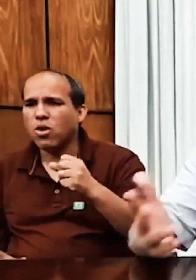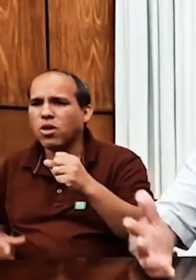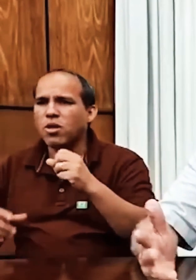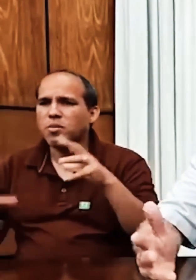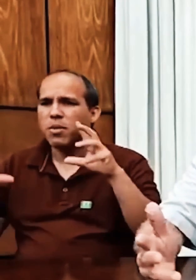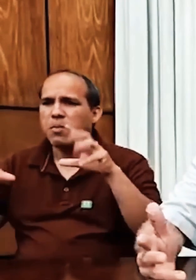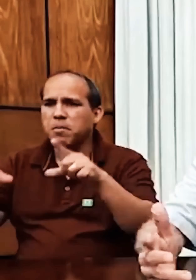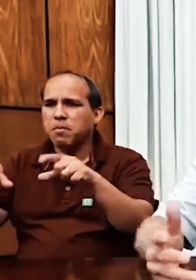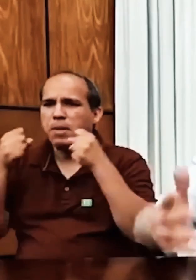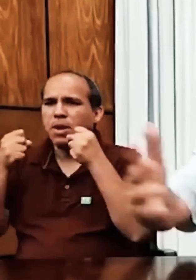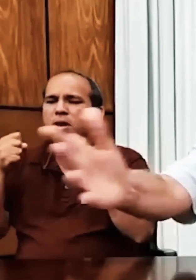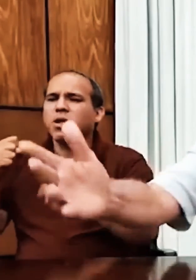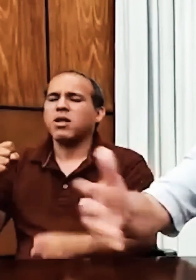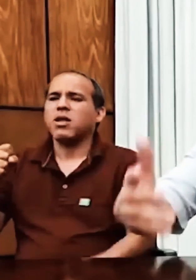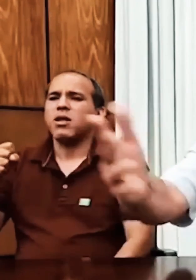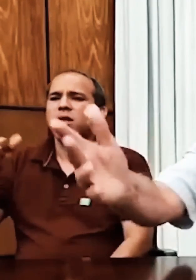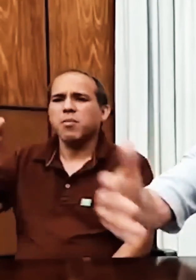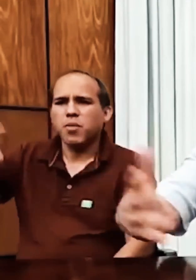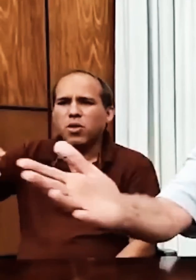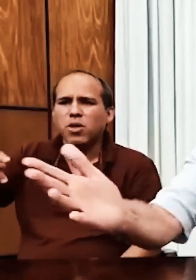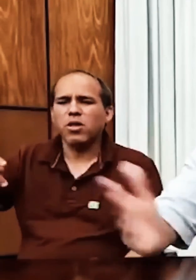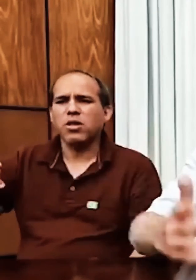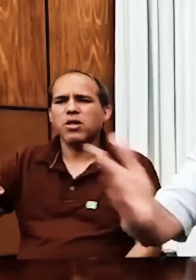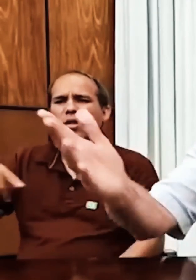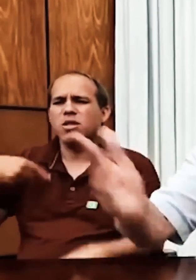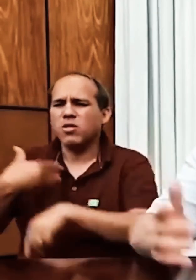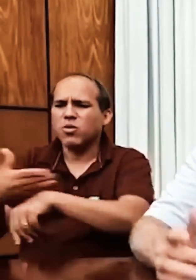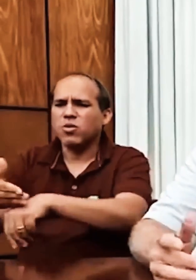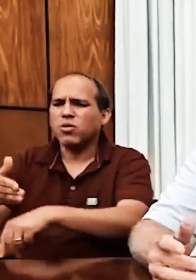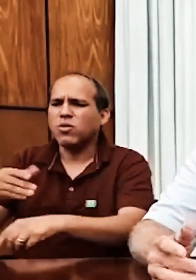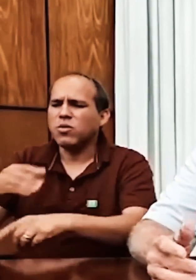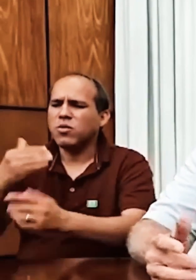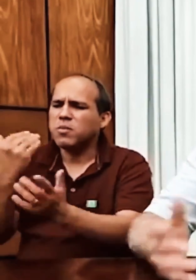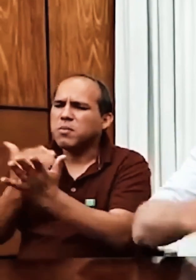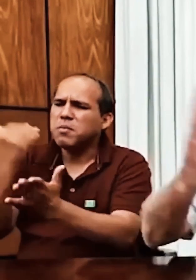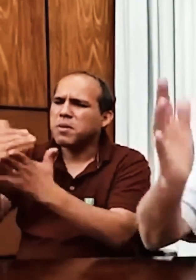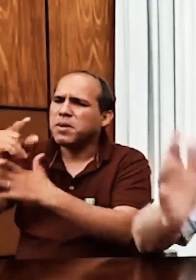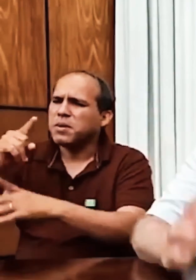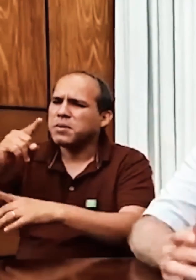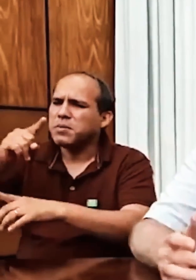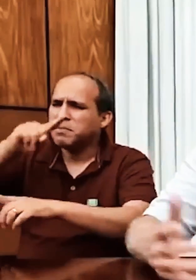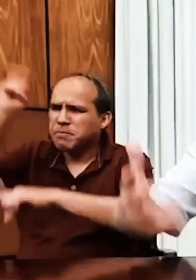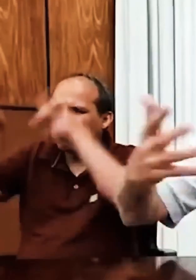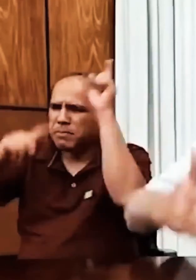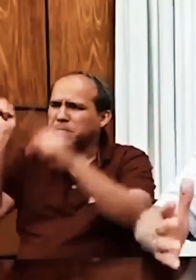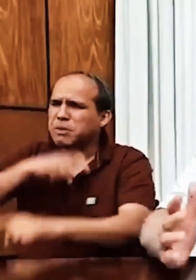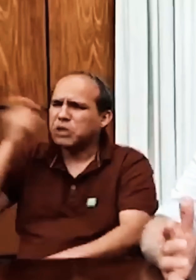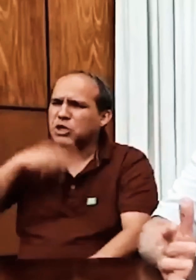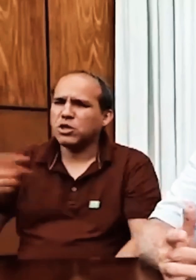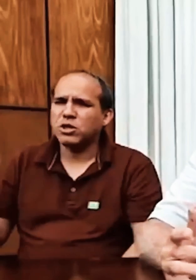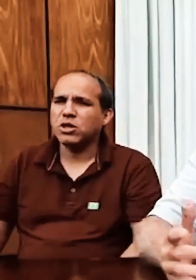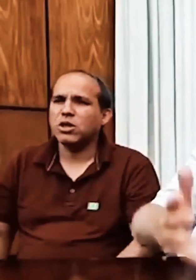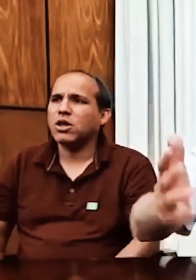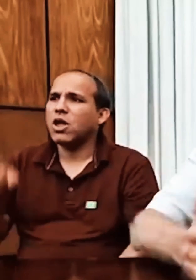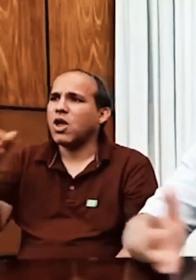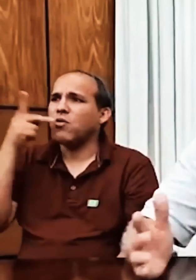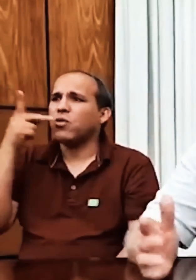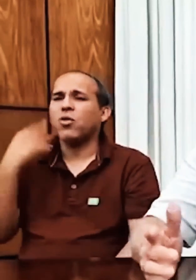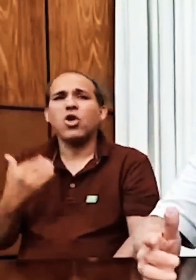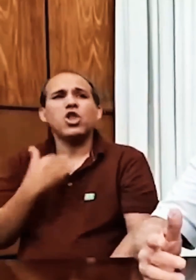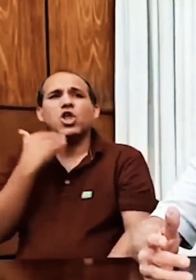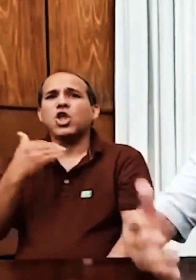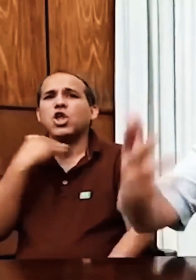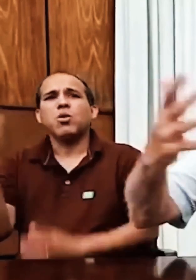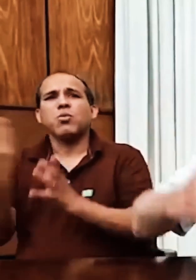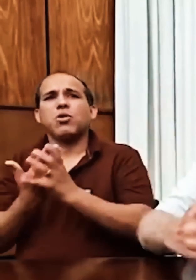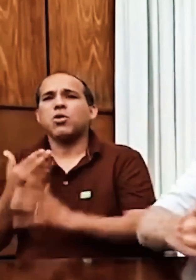Mentira em cima de mentira. E vai esse deputado Janones. Não adianta ele processar, que o Xandão vai me julgar. Ele é que